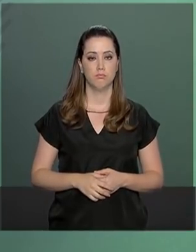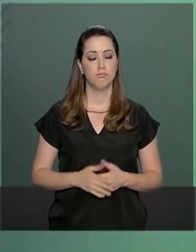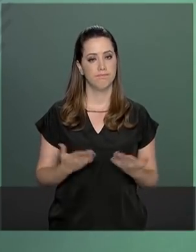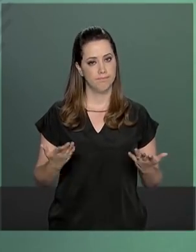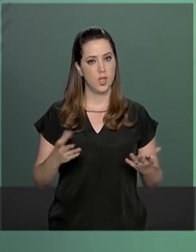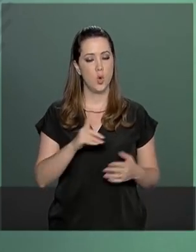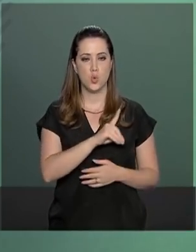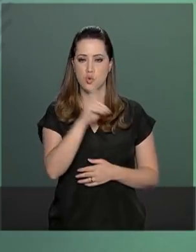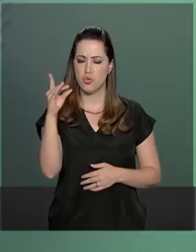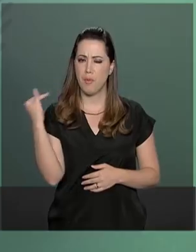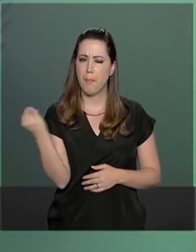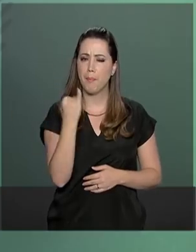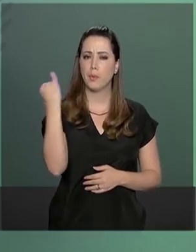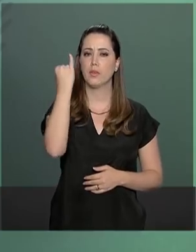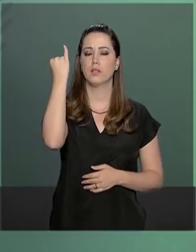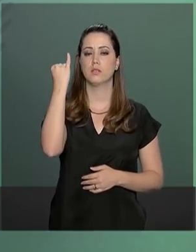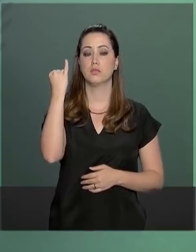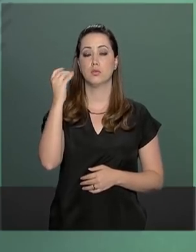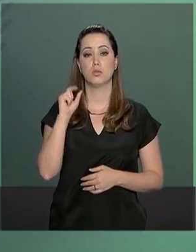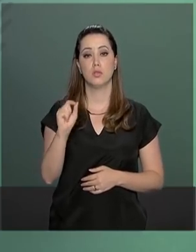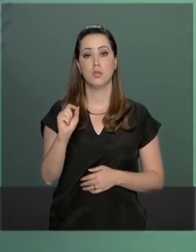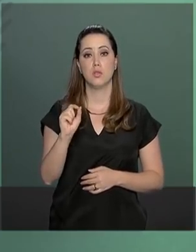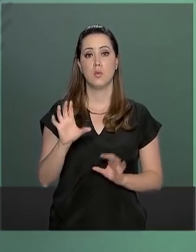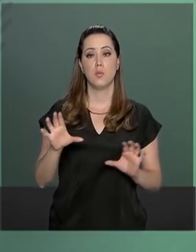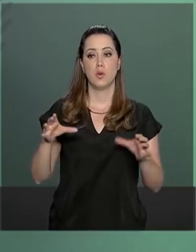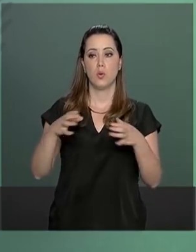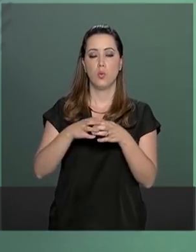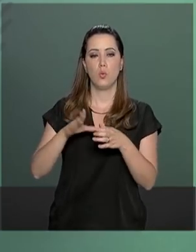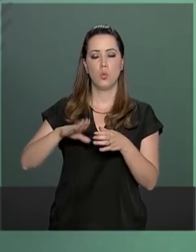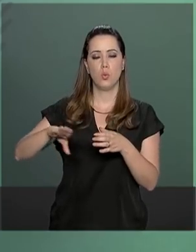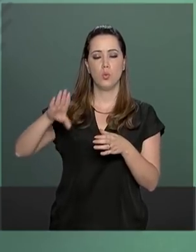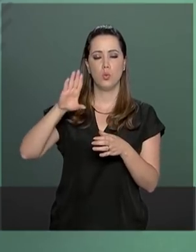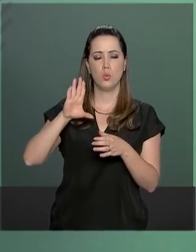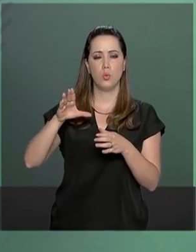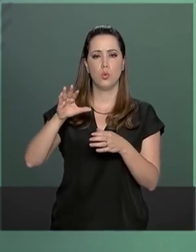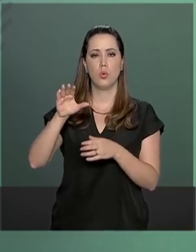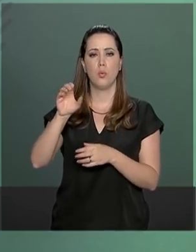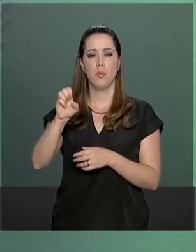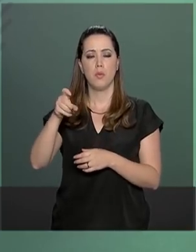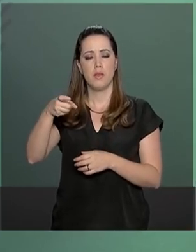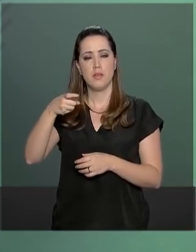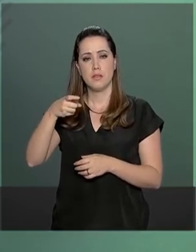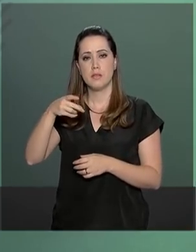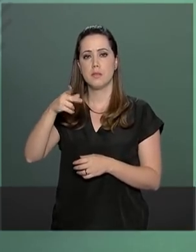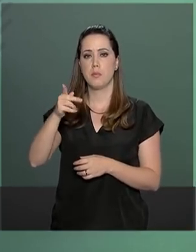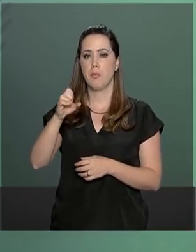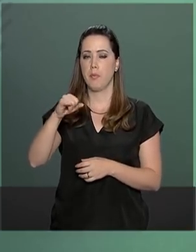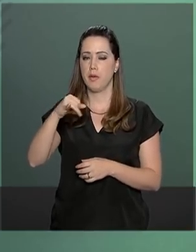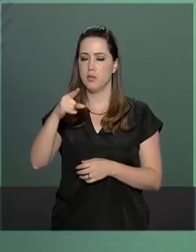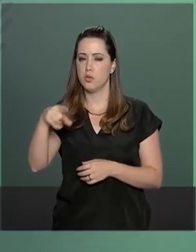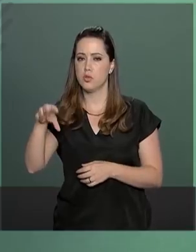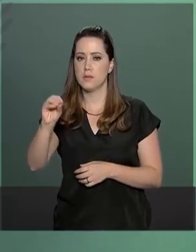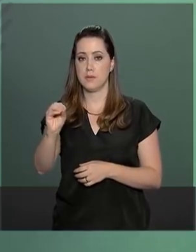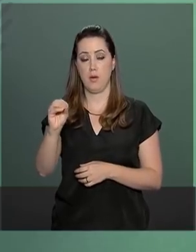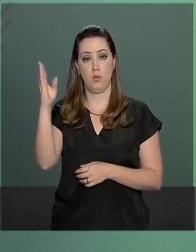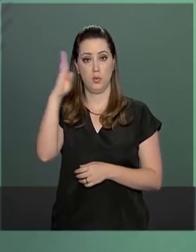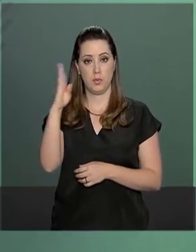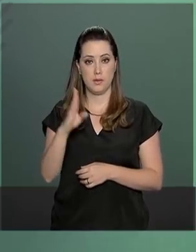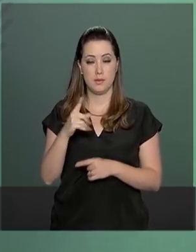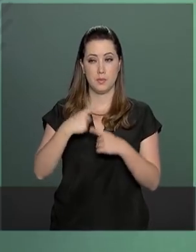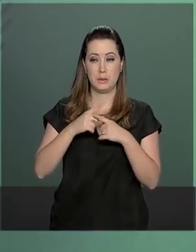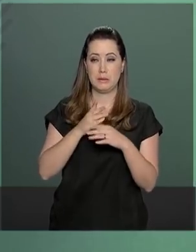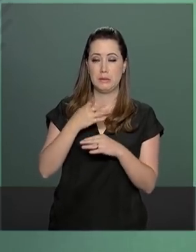aliás é uma data muito importante para a força expedicionária brasileira onde os nossos pracinhas na